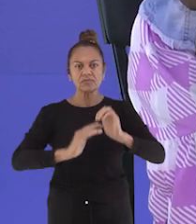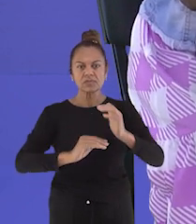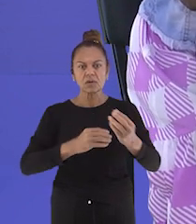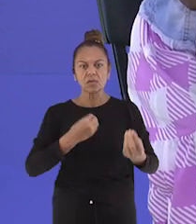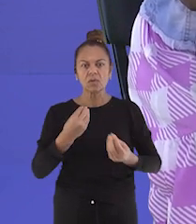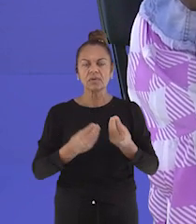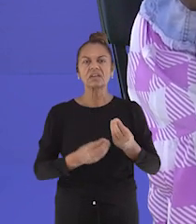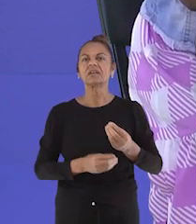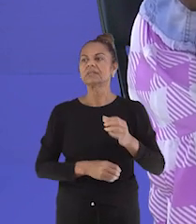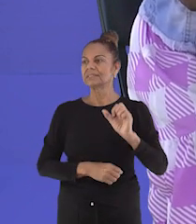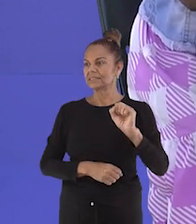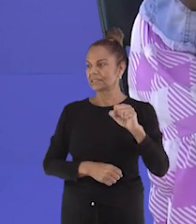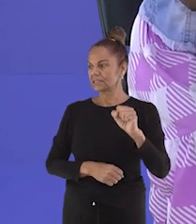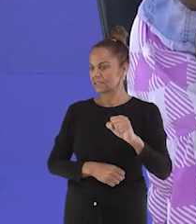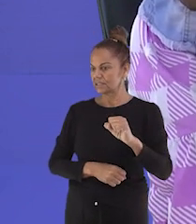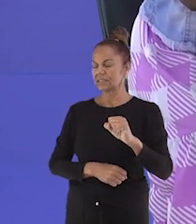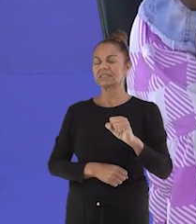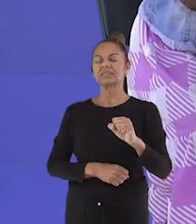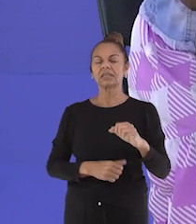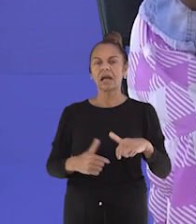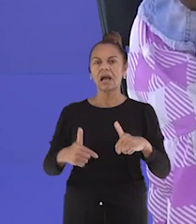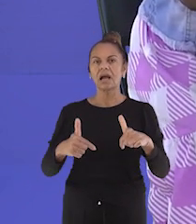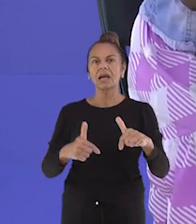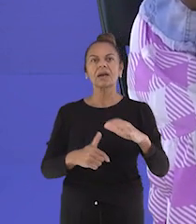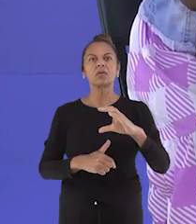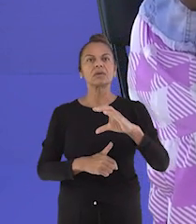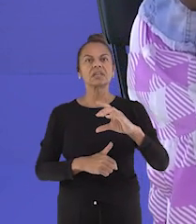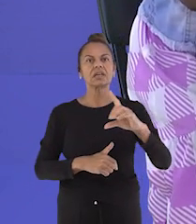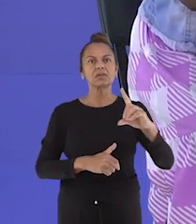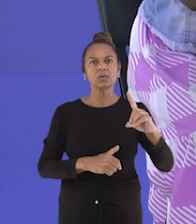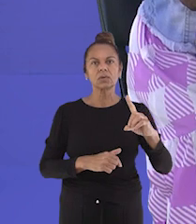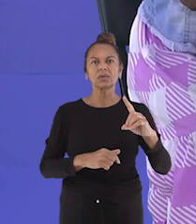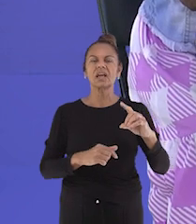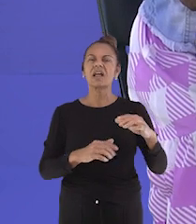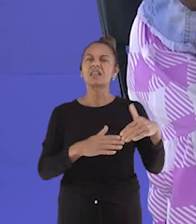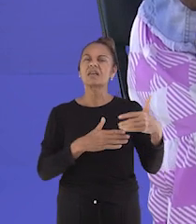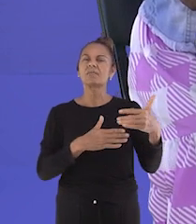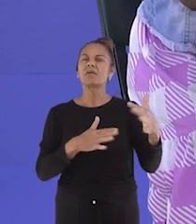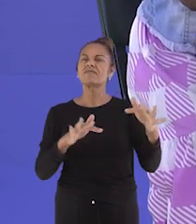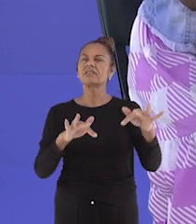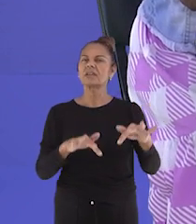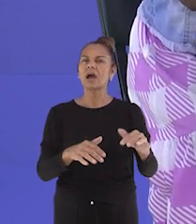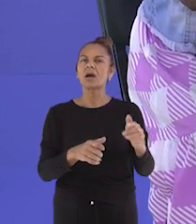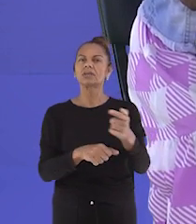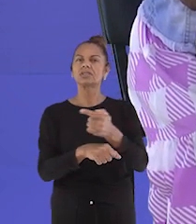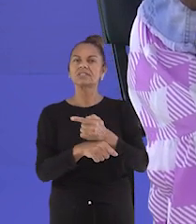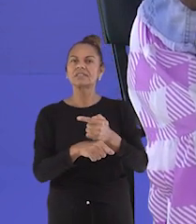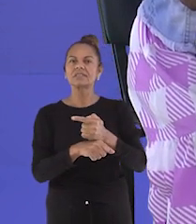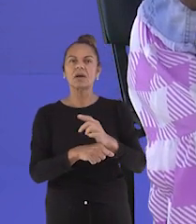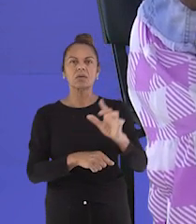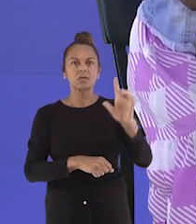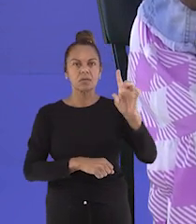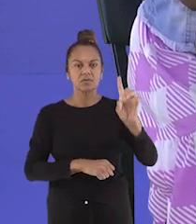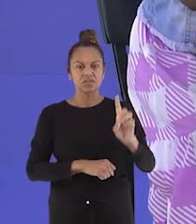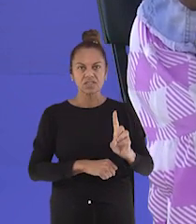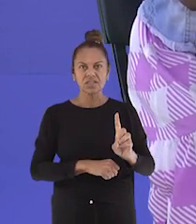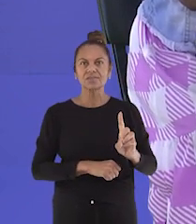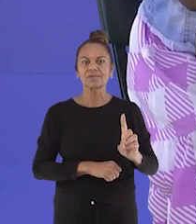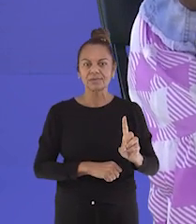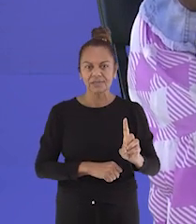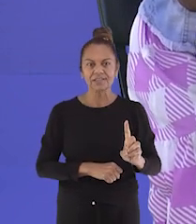eu atuei como coordenadora e finalizei na gestão. Fui diretora, finalizando o